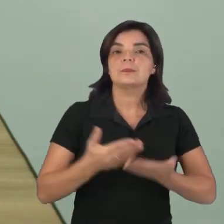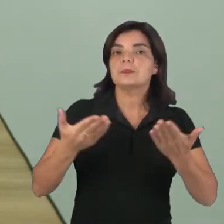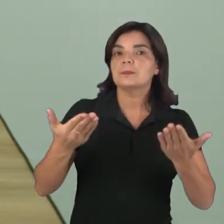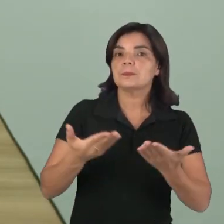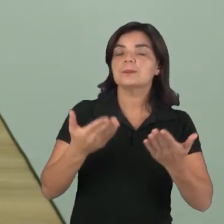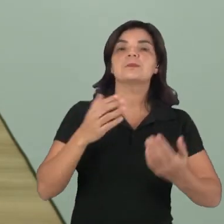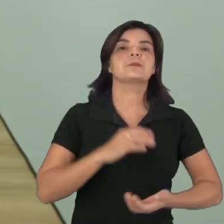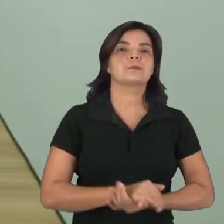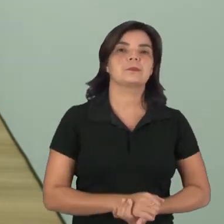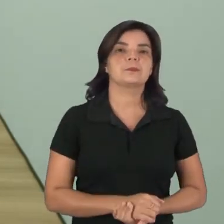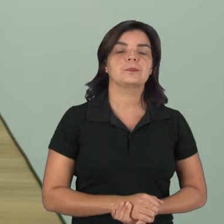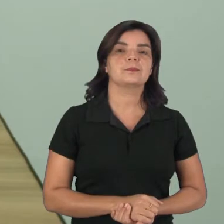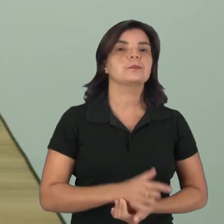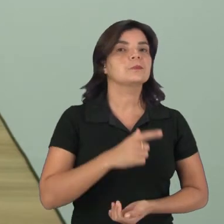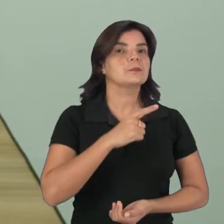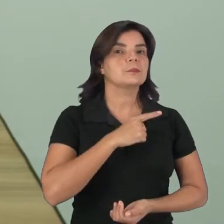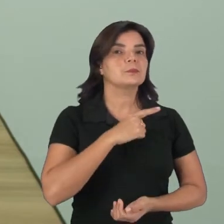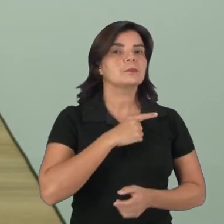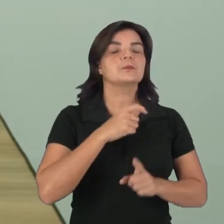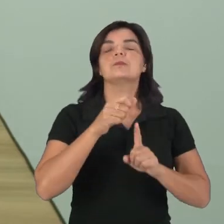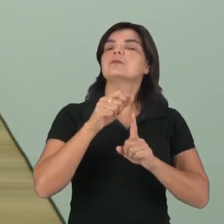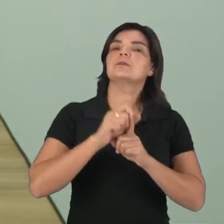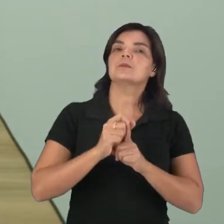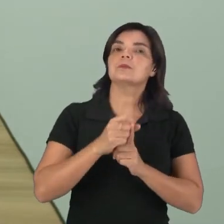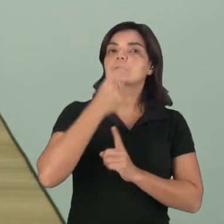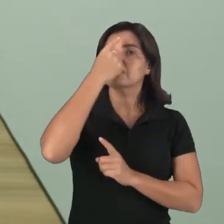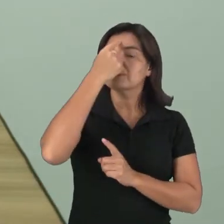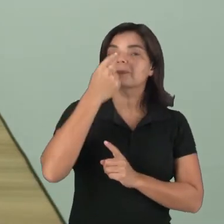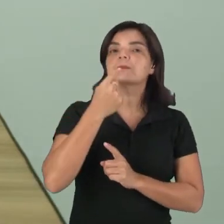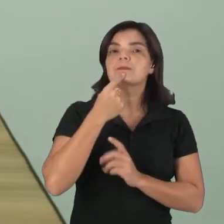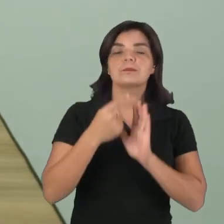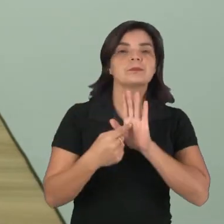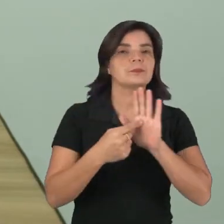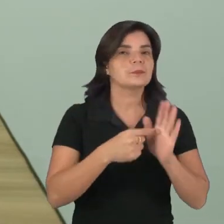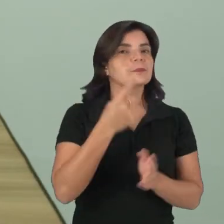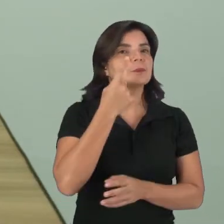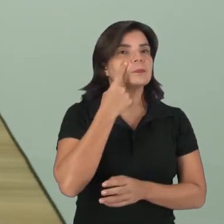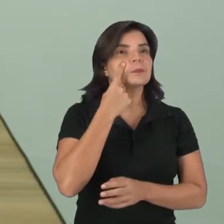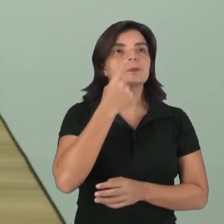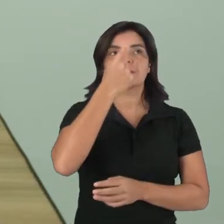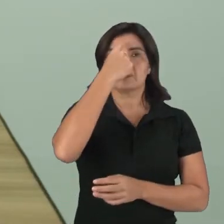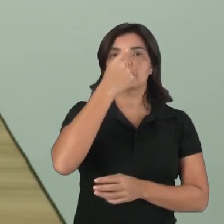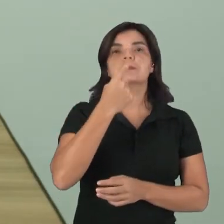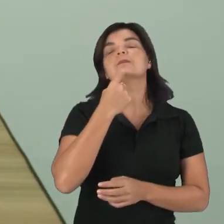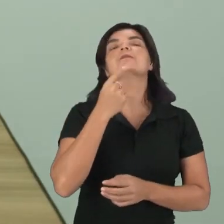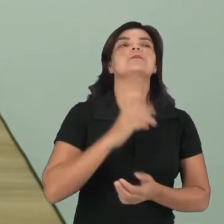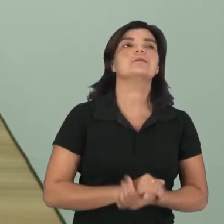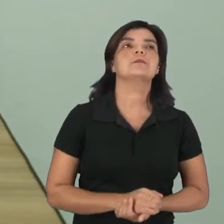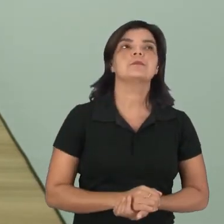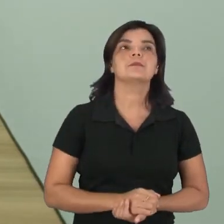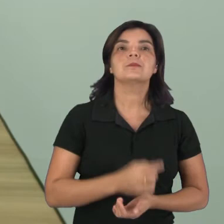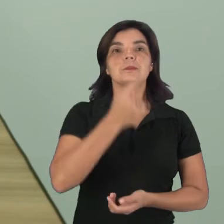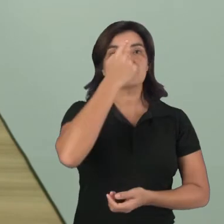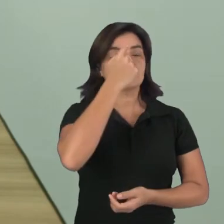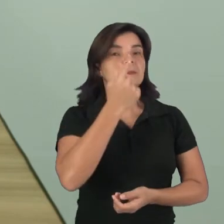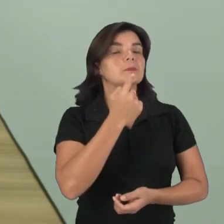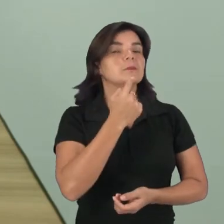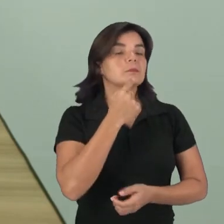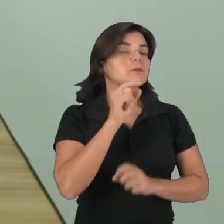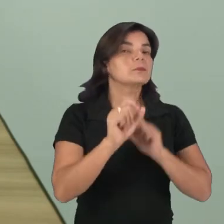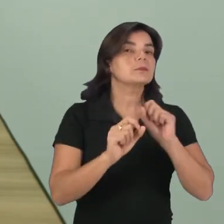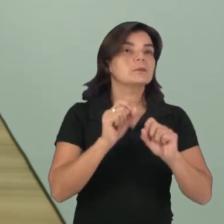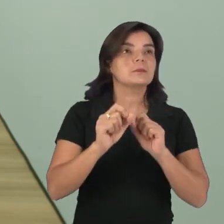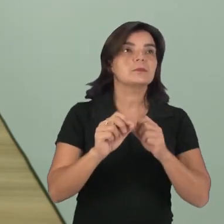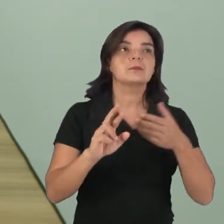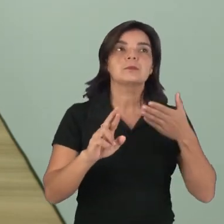E agora temos aqui uma imagem vamos observar esta imagem esta imagem